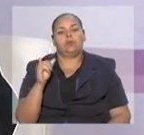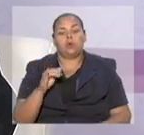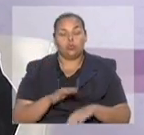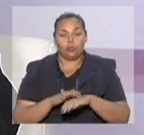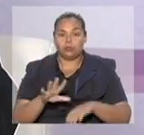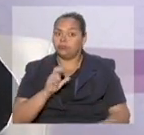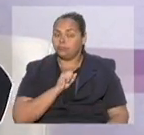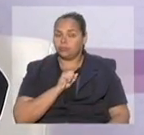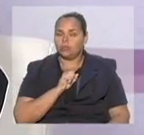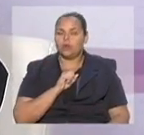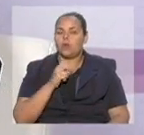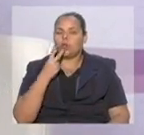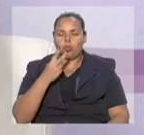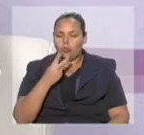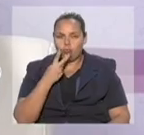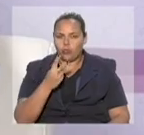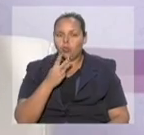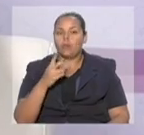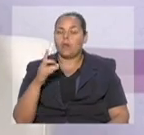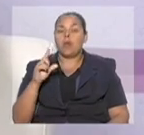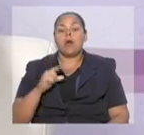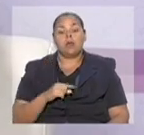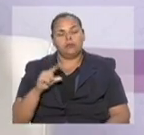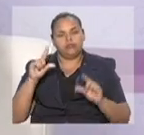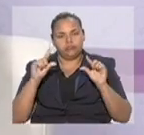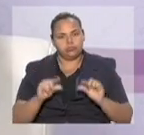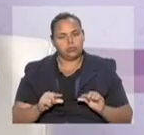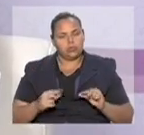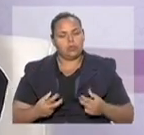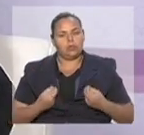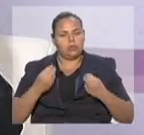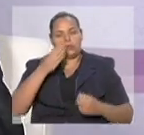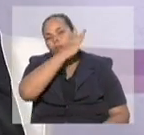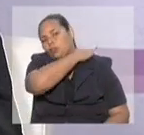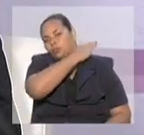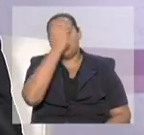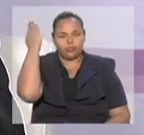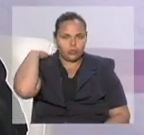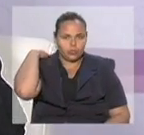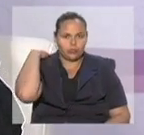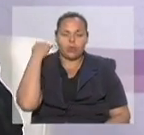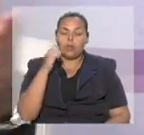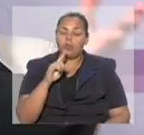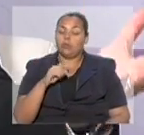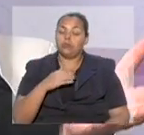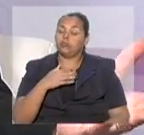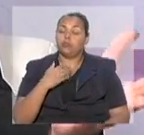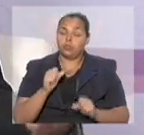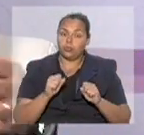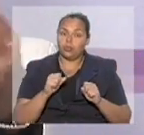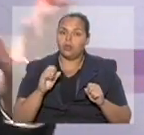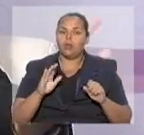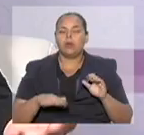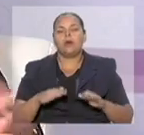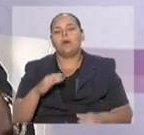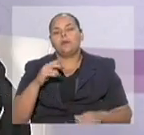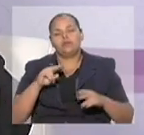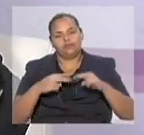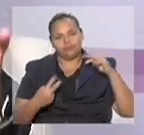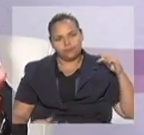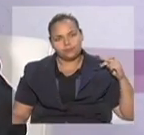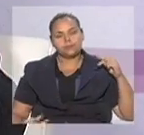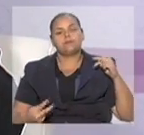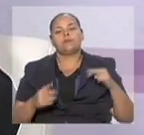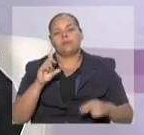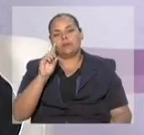de ter a doença. Então quem não fuma tem menos chance de ter câncer de pulmão. Isso não significa que não vai ter, porque existem outros fatores